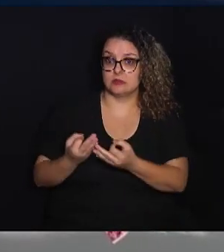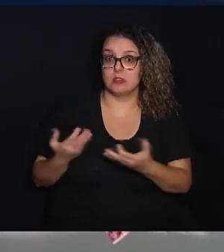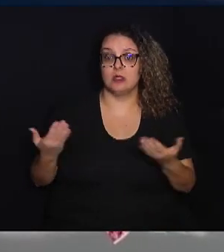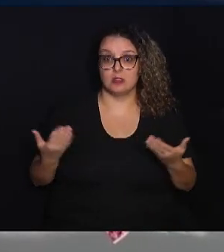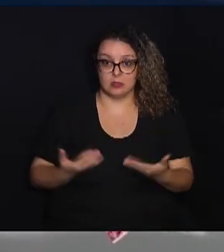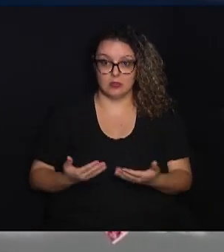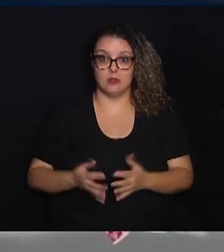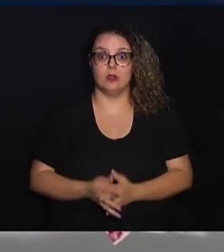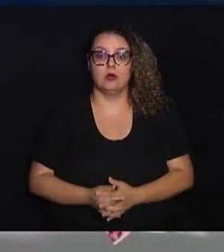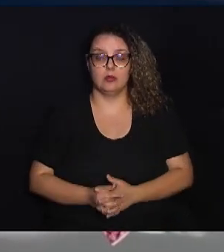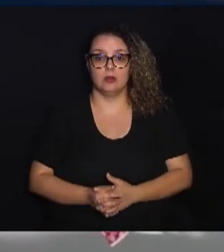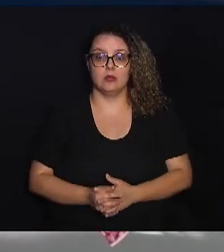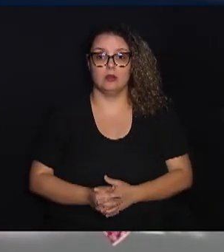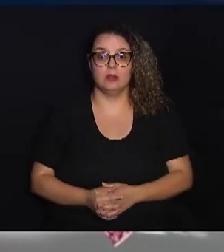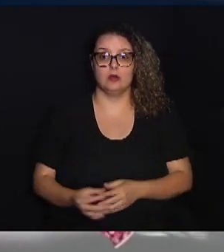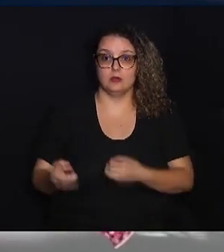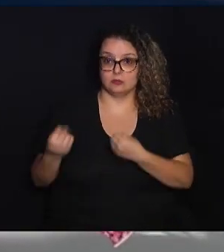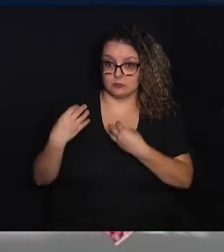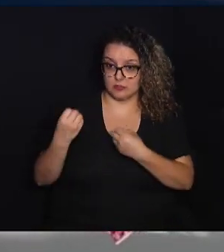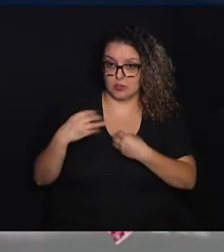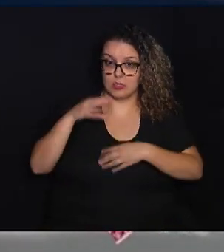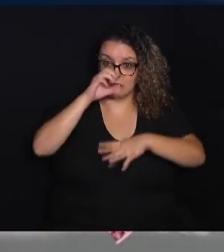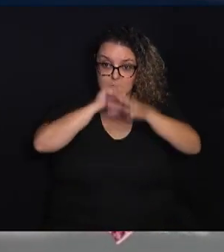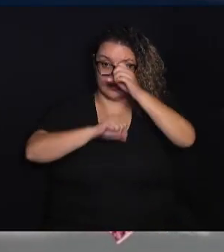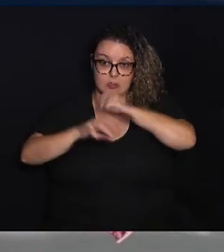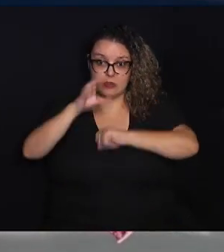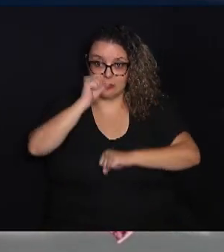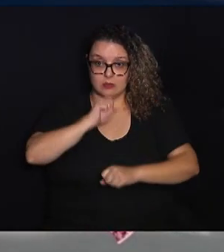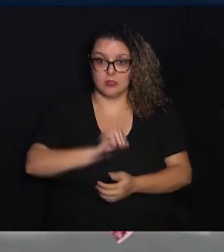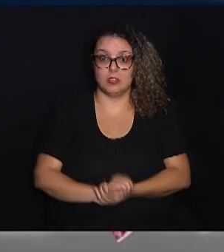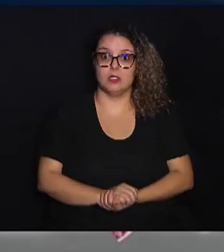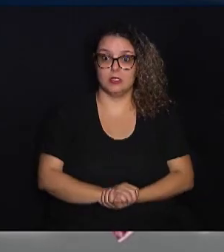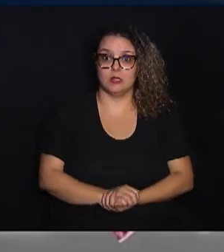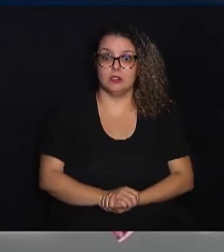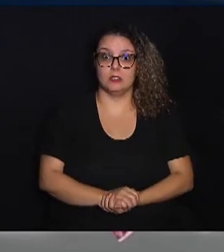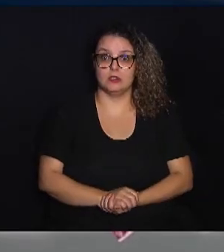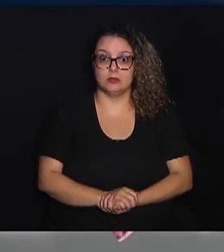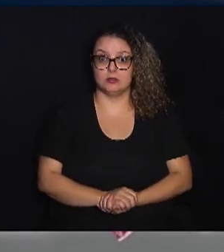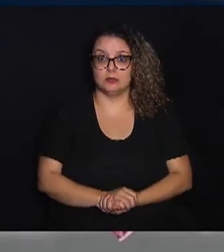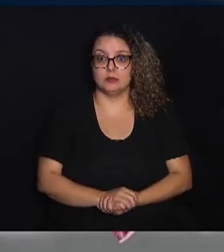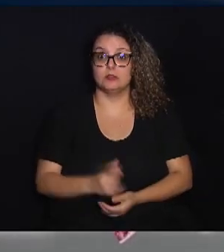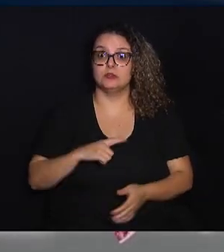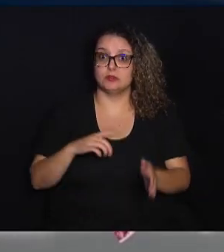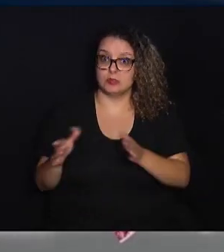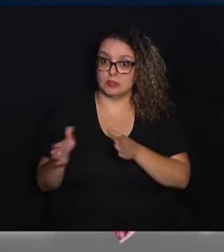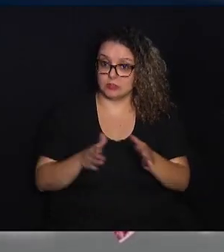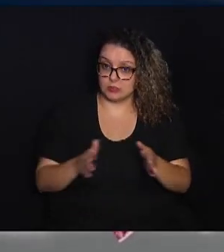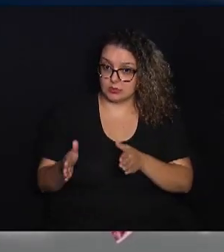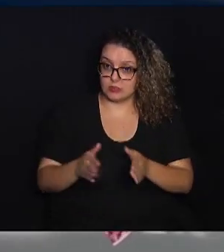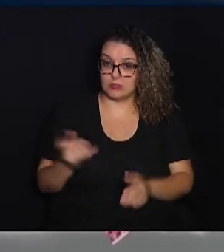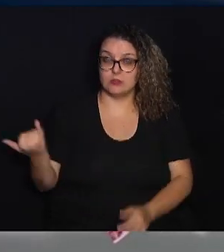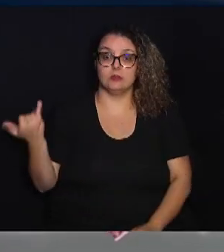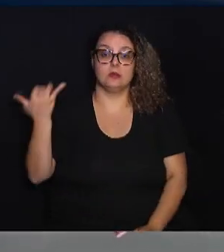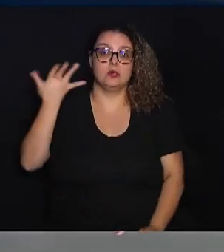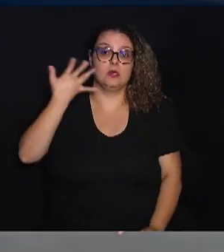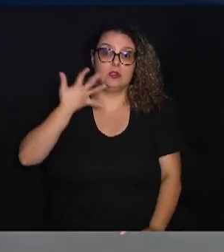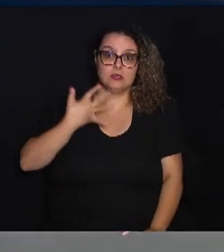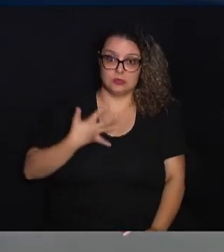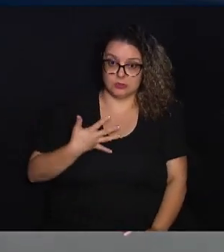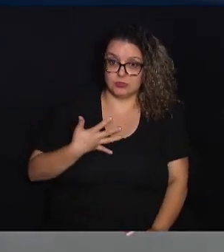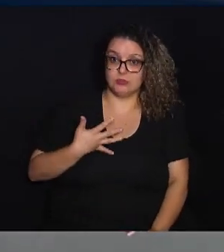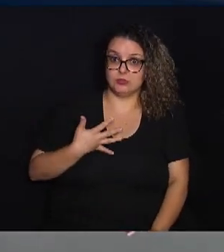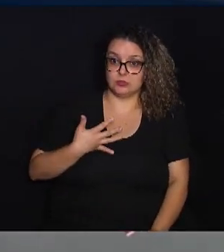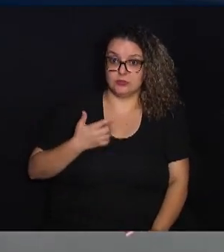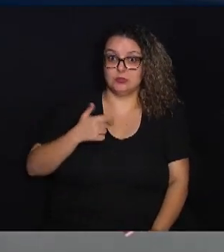devido, educadamente falando, de ter a acessibilidade de audiodescrição, que